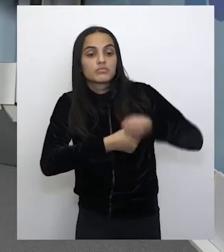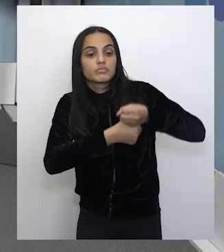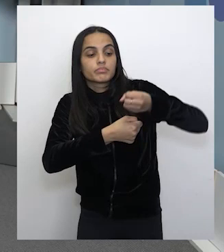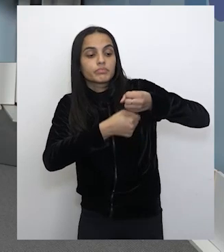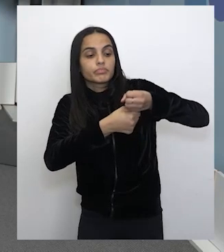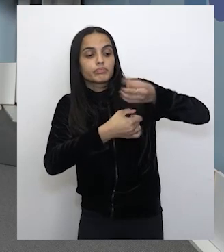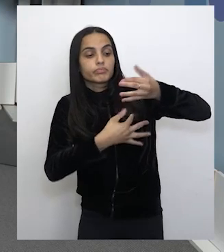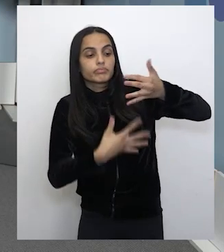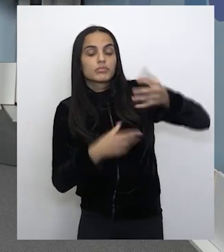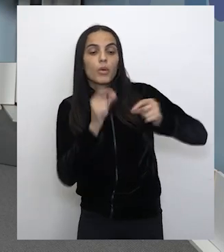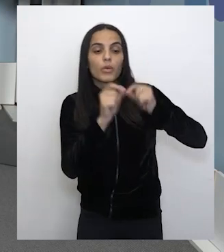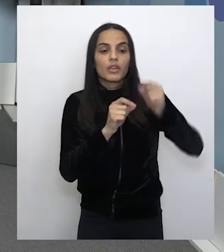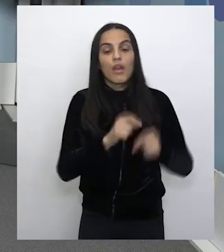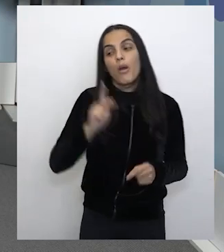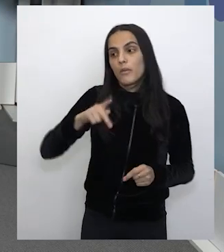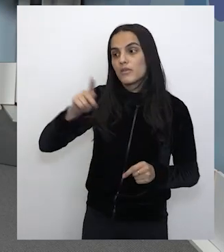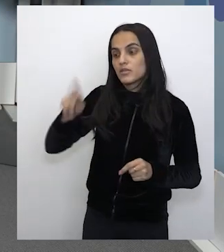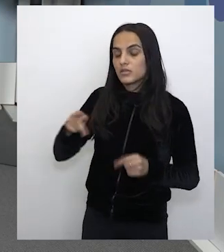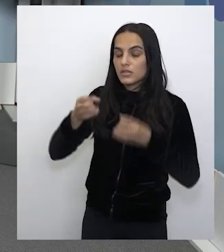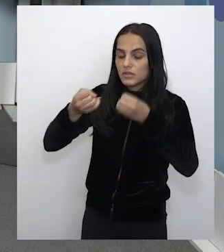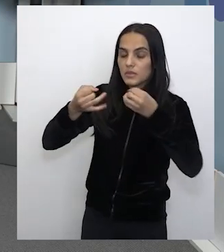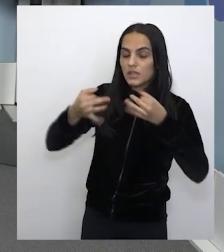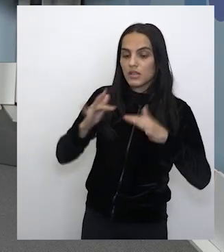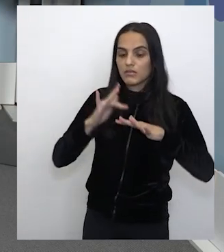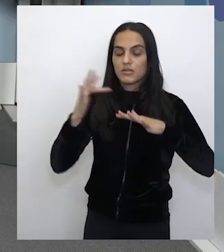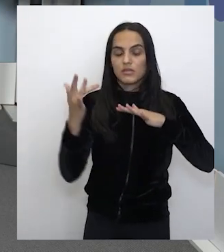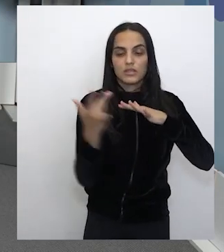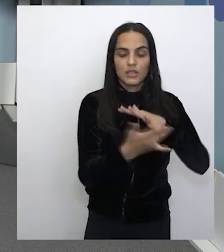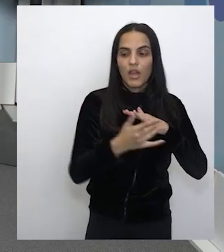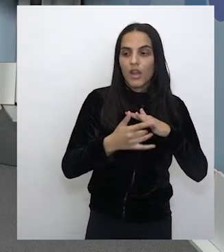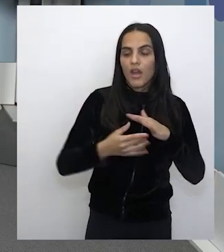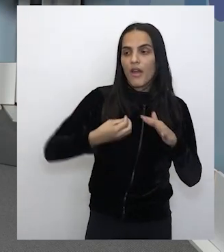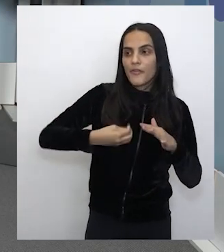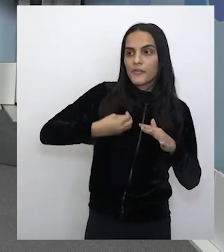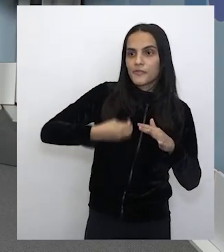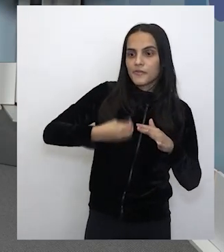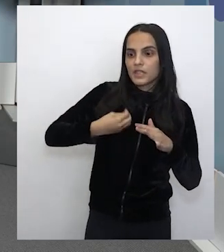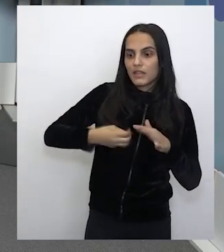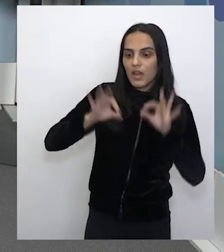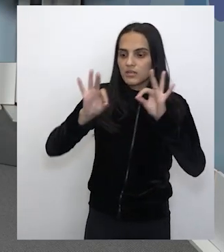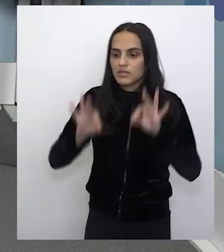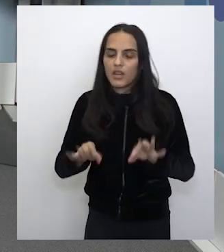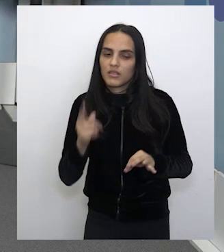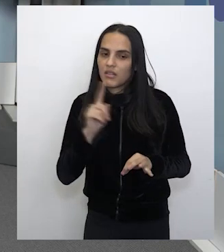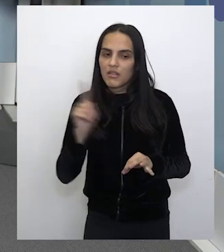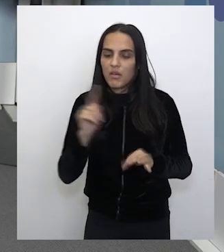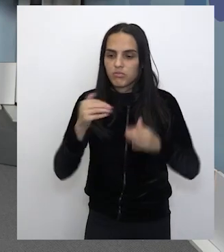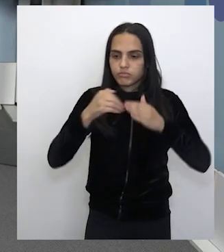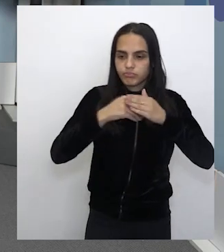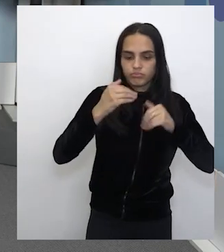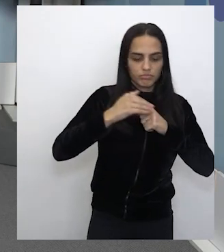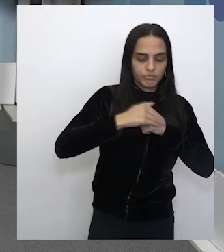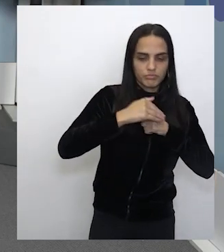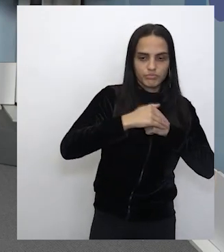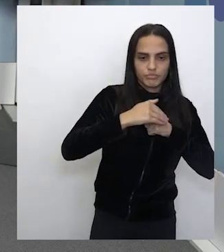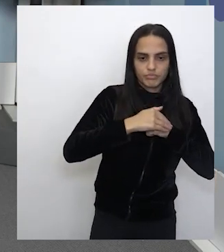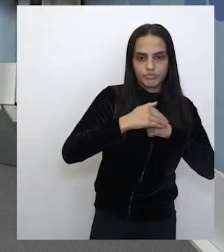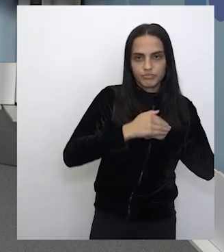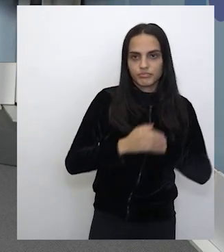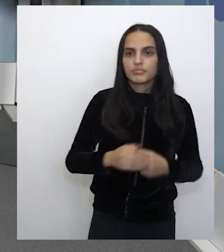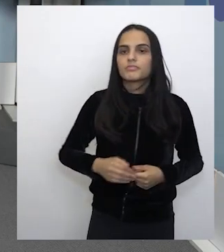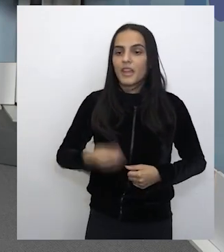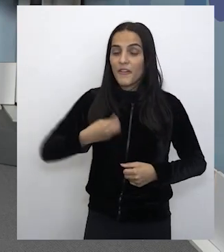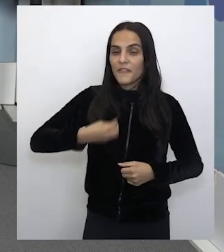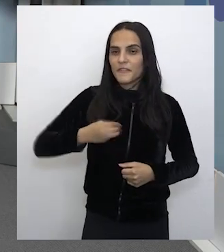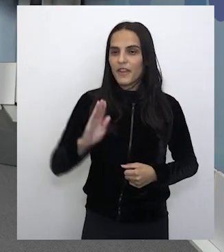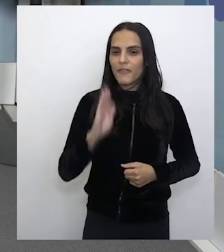professores? Então, o pessoal está falando que nas redes sociais ninguém mostra o que é de verdade, né? Que as pessoas, elas fingem algo